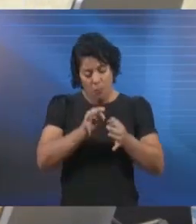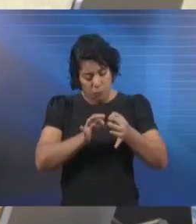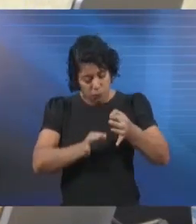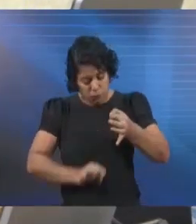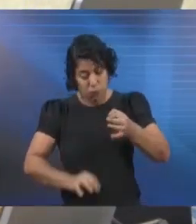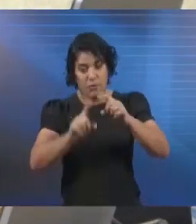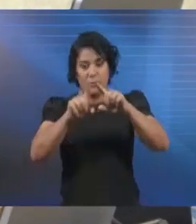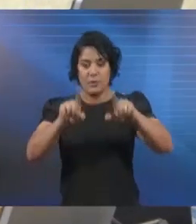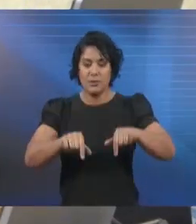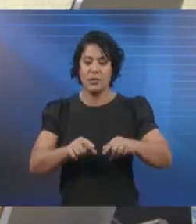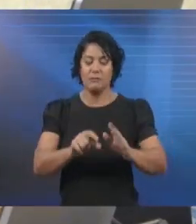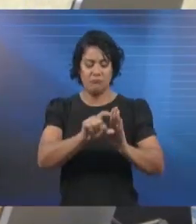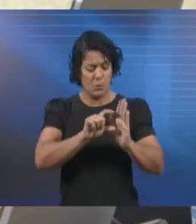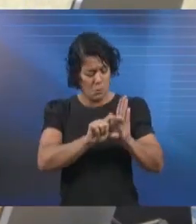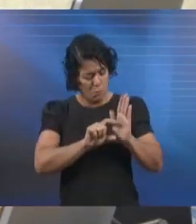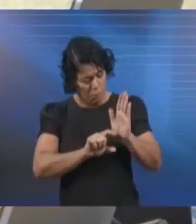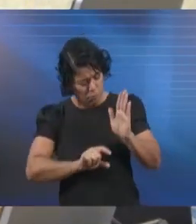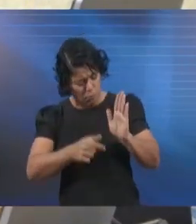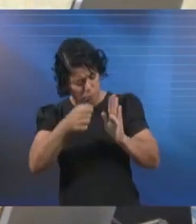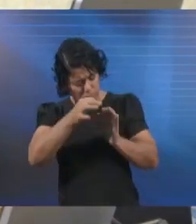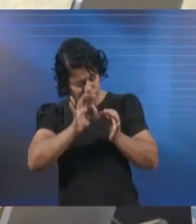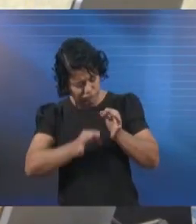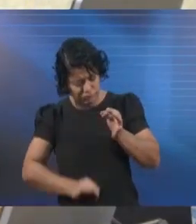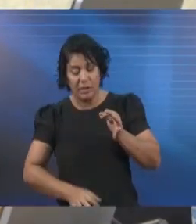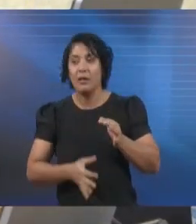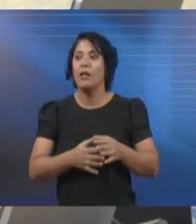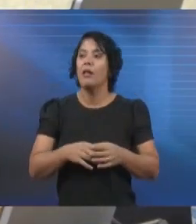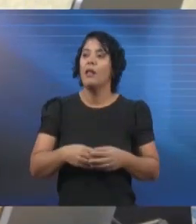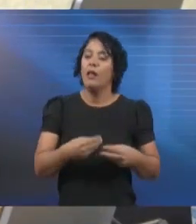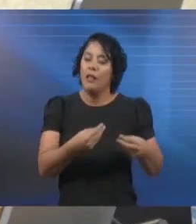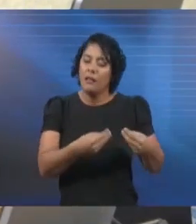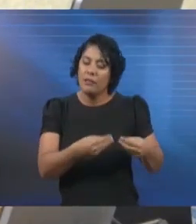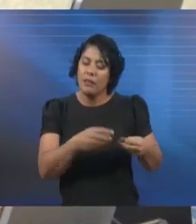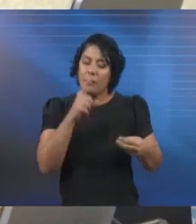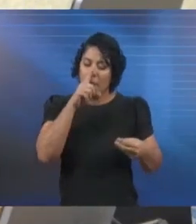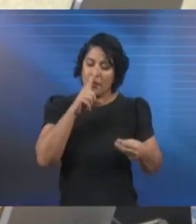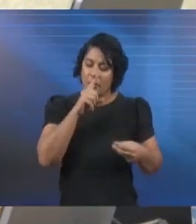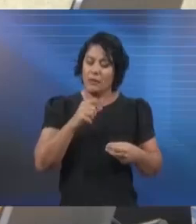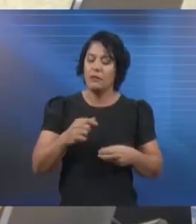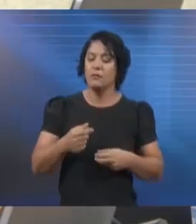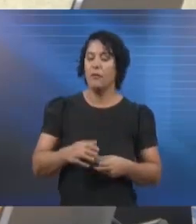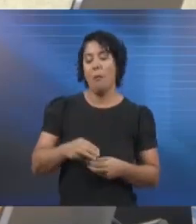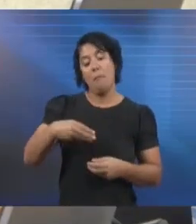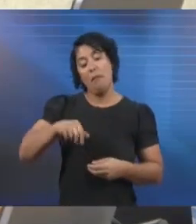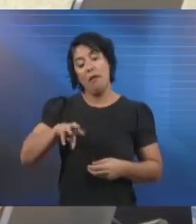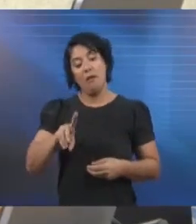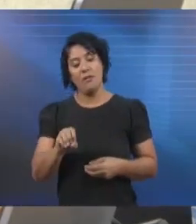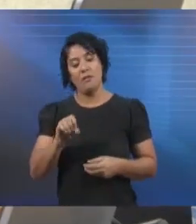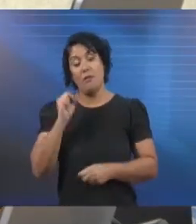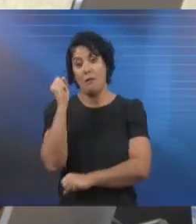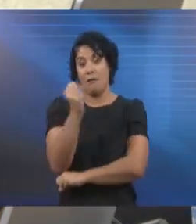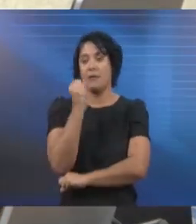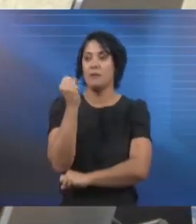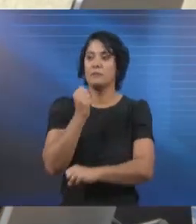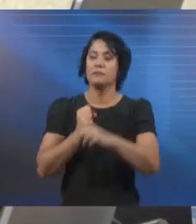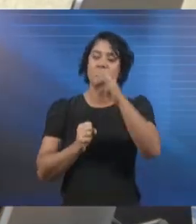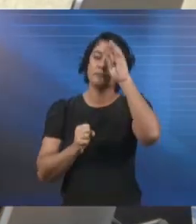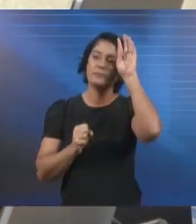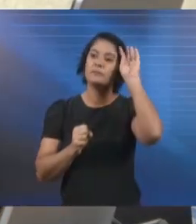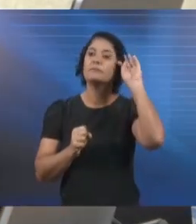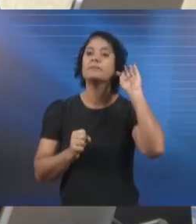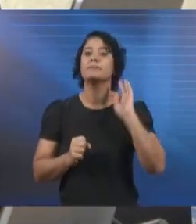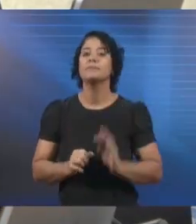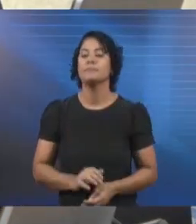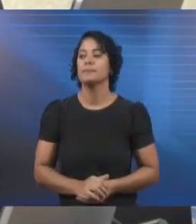ele tem vários níveis eh eh o o nível leve de risco moderado e e nível grave das atividades